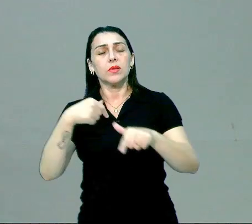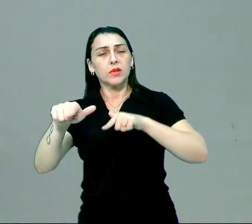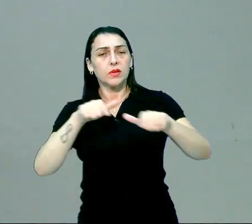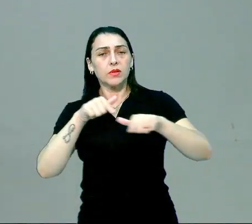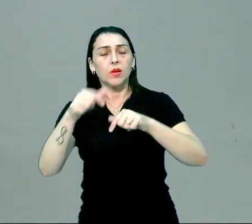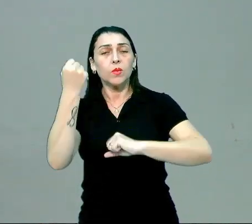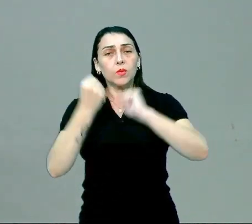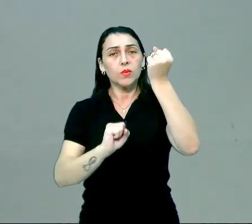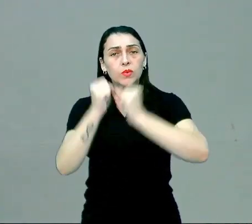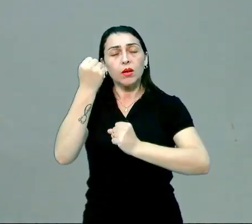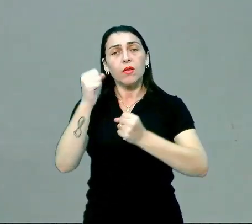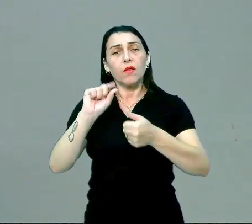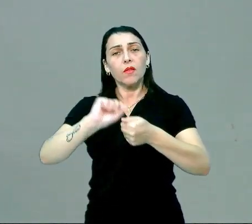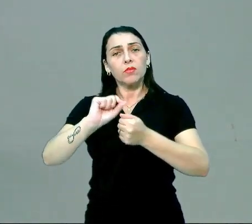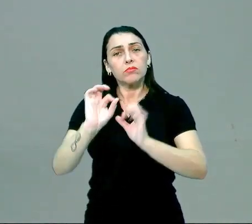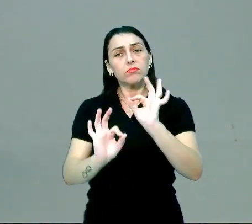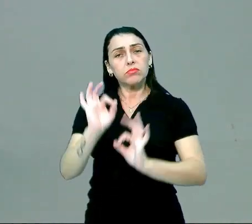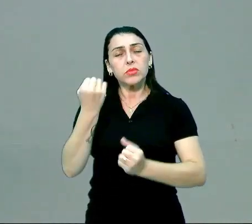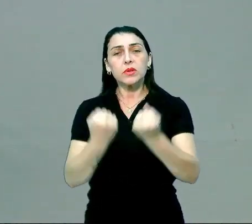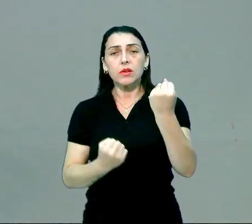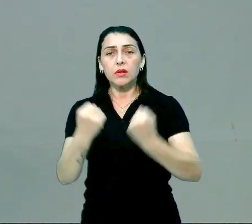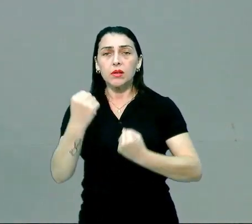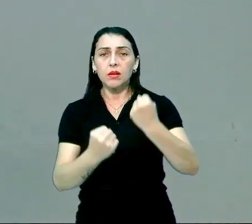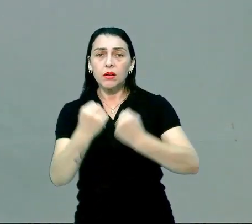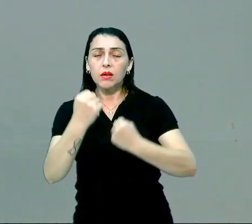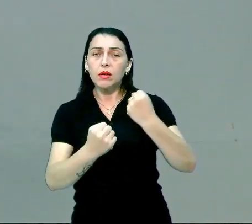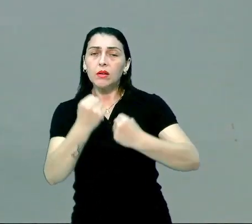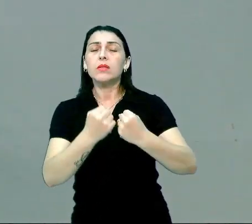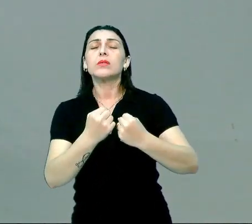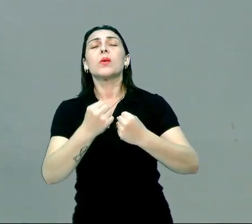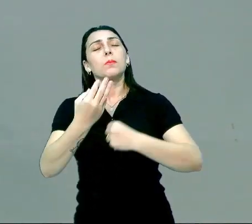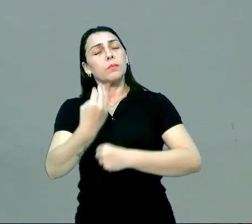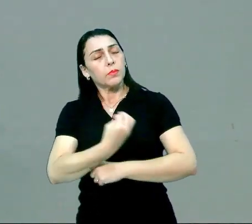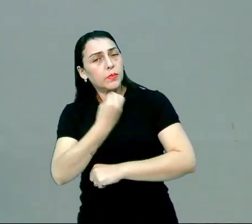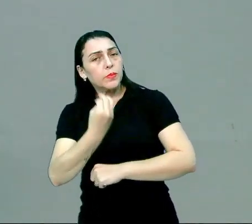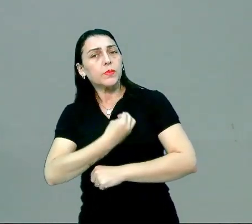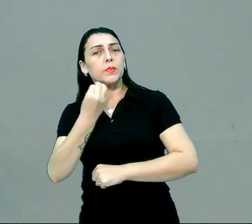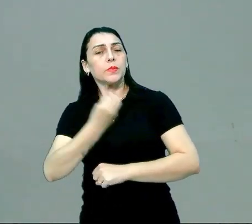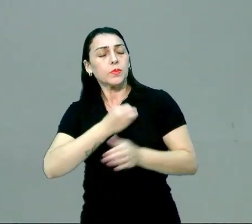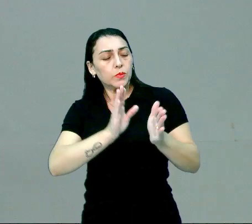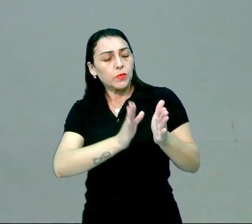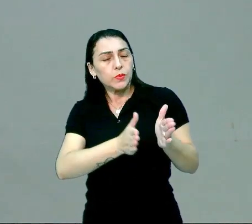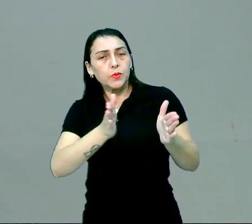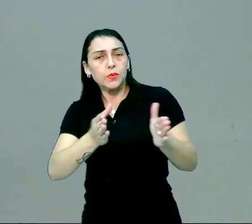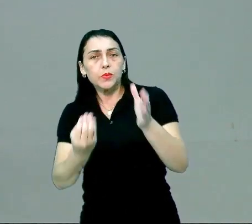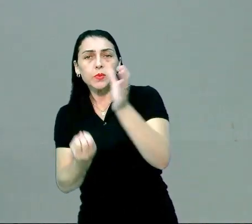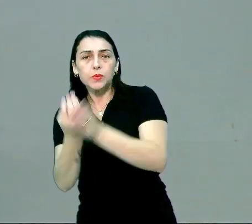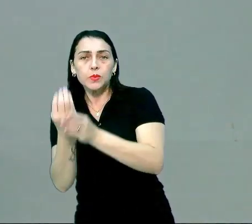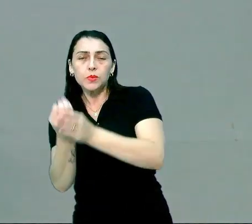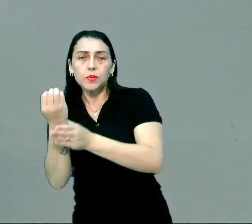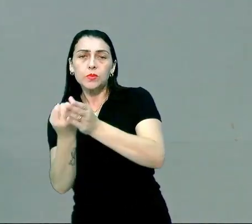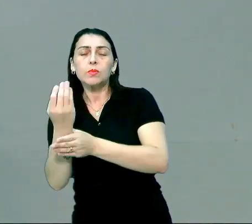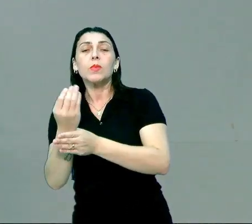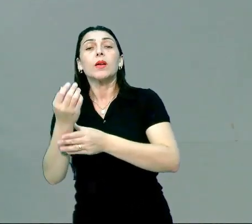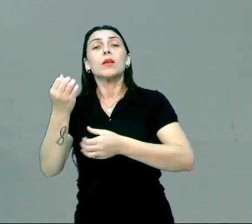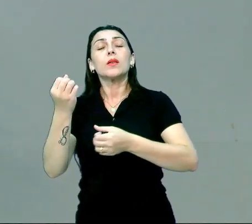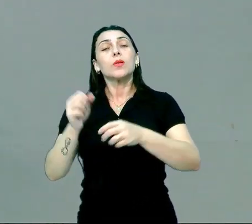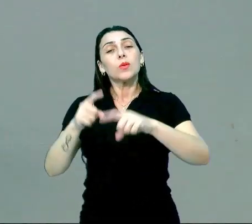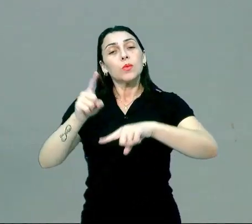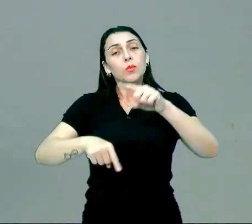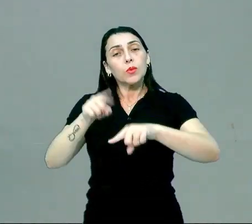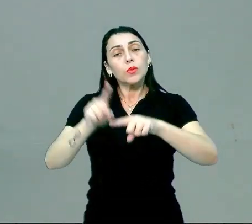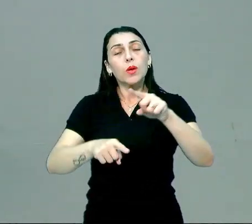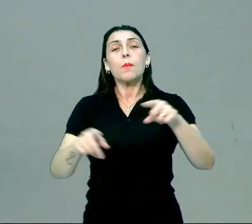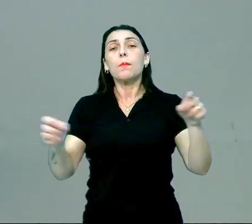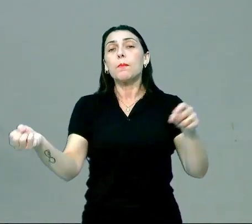trabalho na indústria automobilística, ou seja, eu estou ali participando do processo produtivo para que o produto final